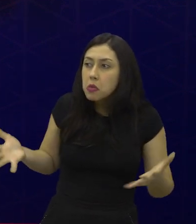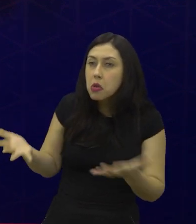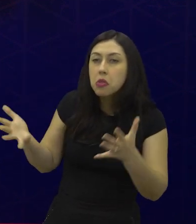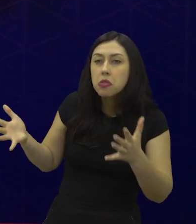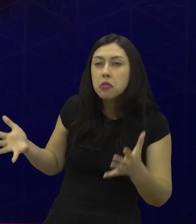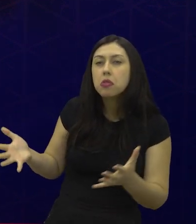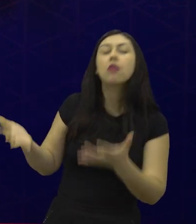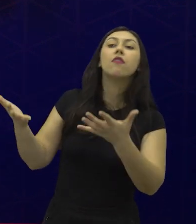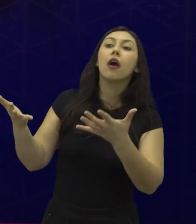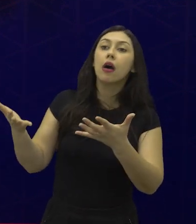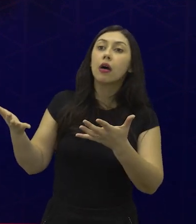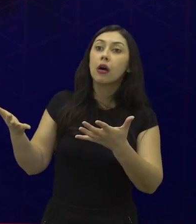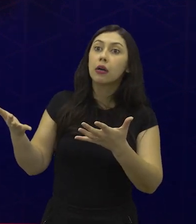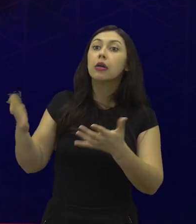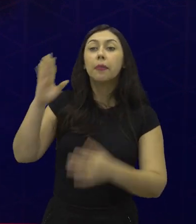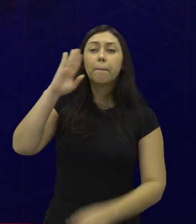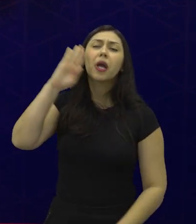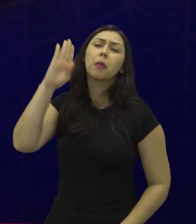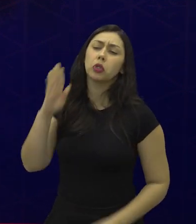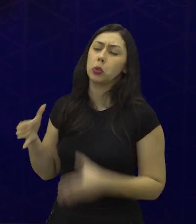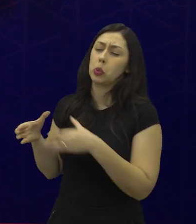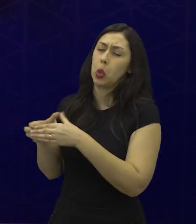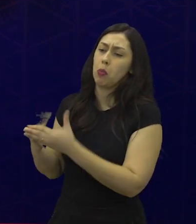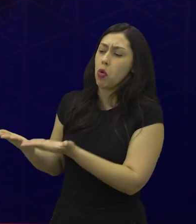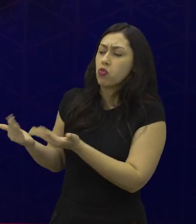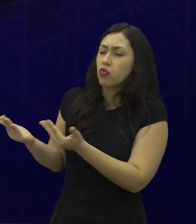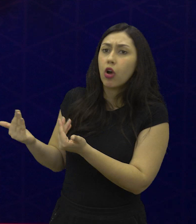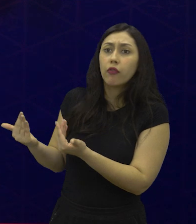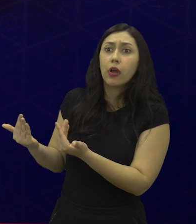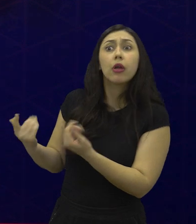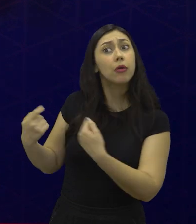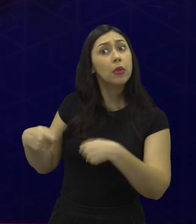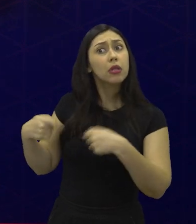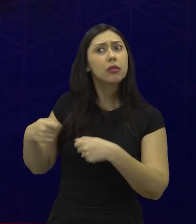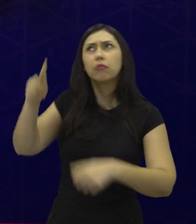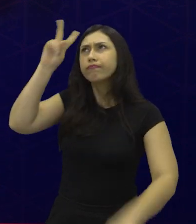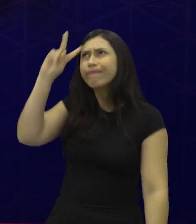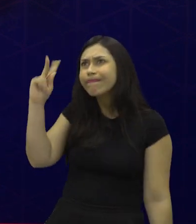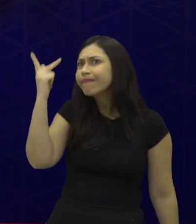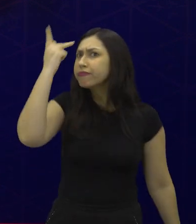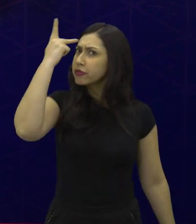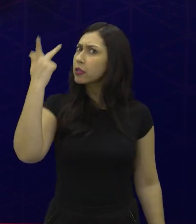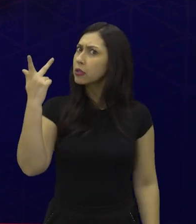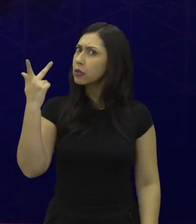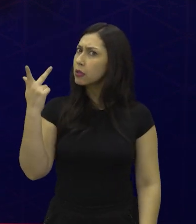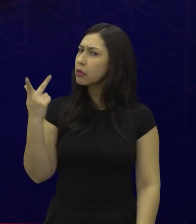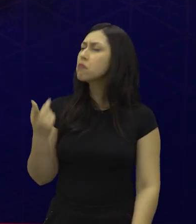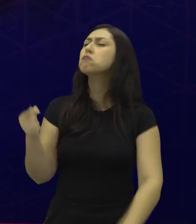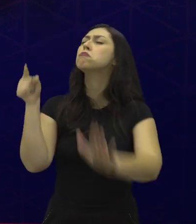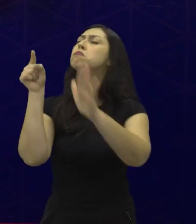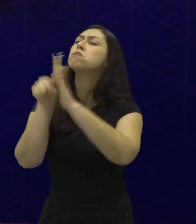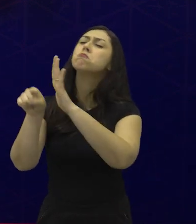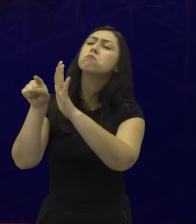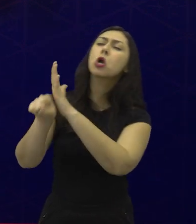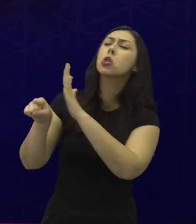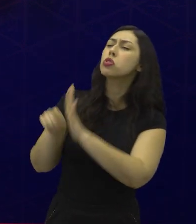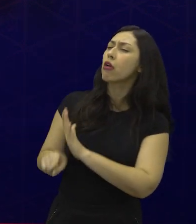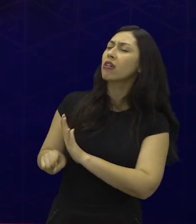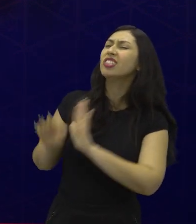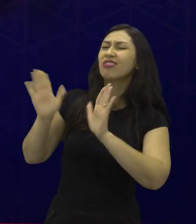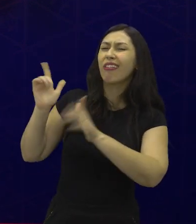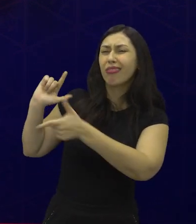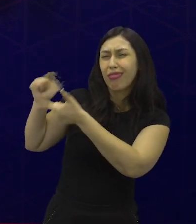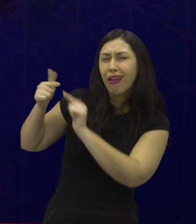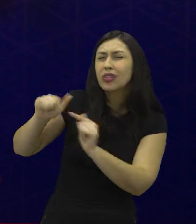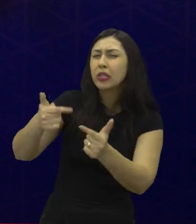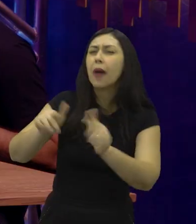incentivar principalmente os mais jovens a terem um pensamento diferente, né? A questionarem os pensamentos clássicos